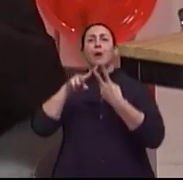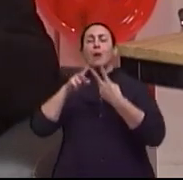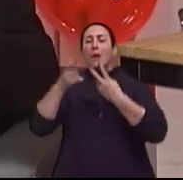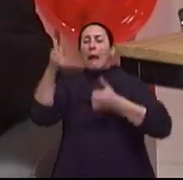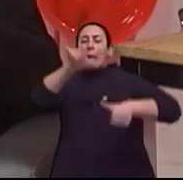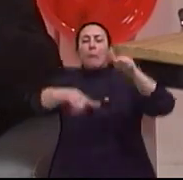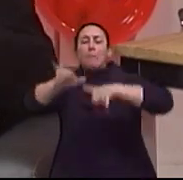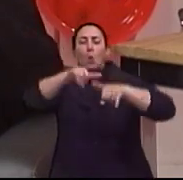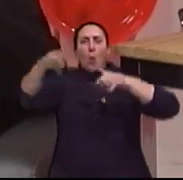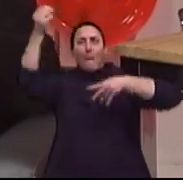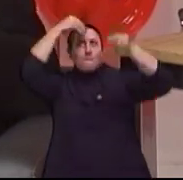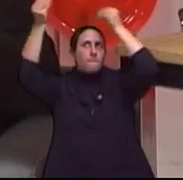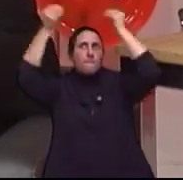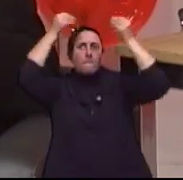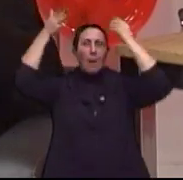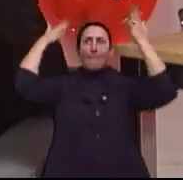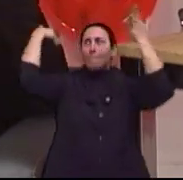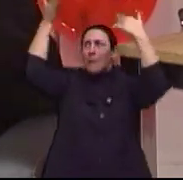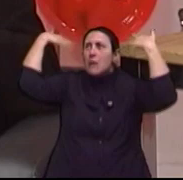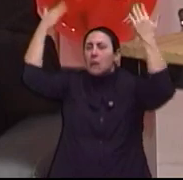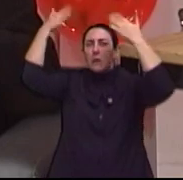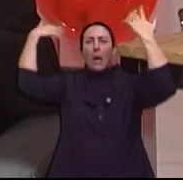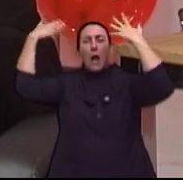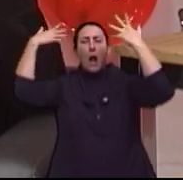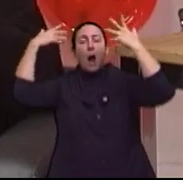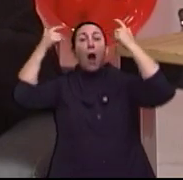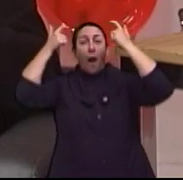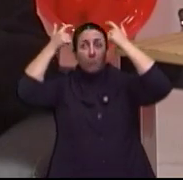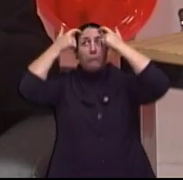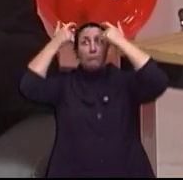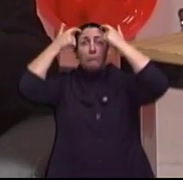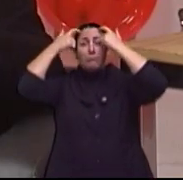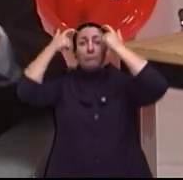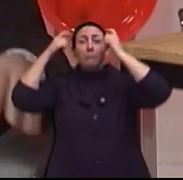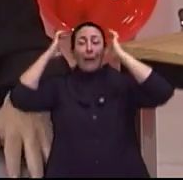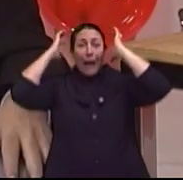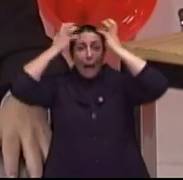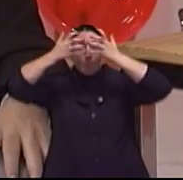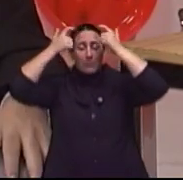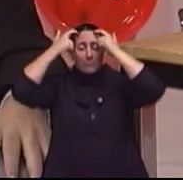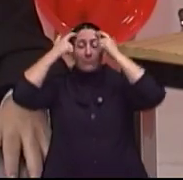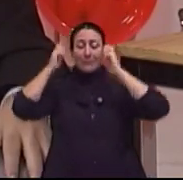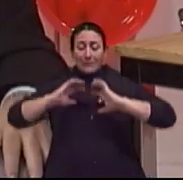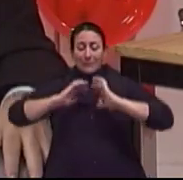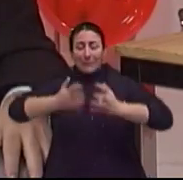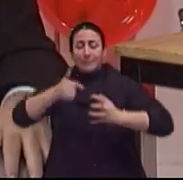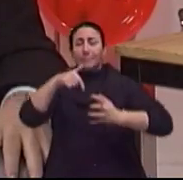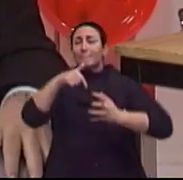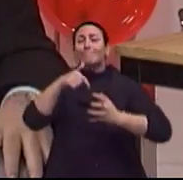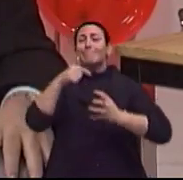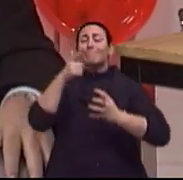usados sem critério agrid agrid efetiva desproteinizante